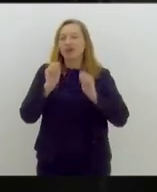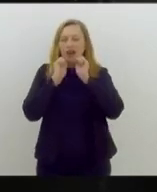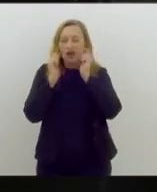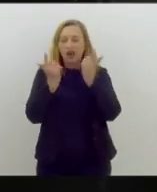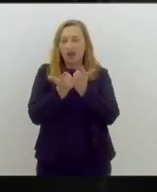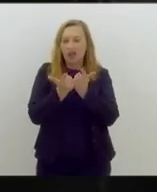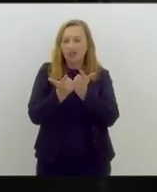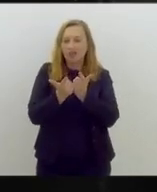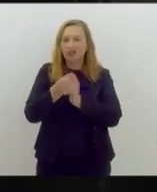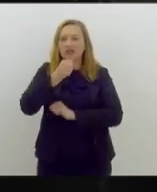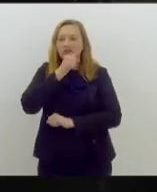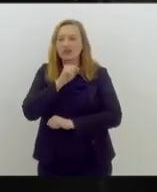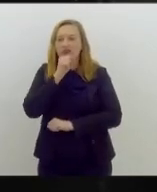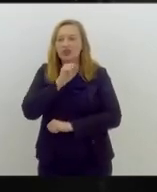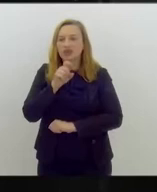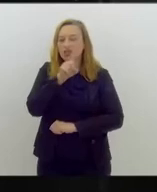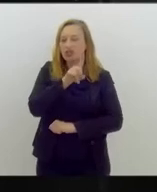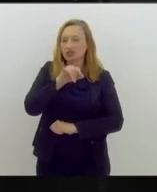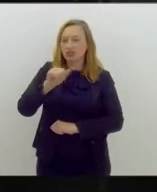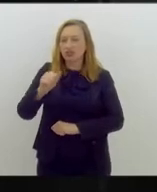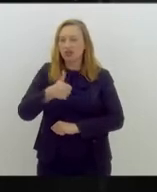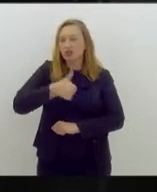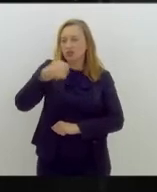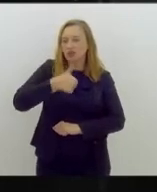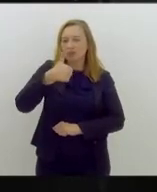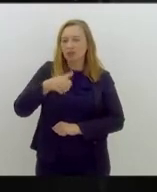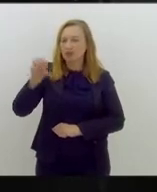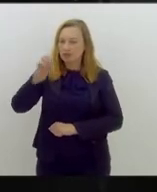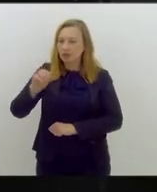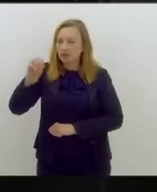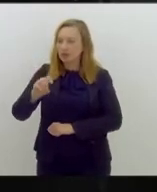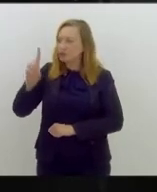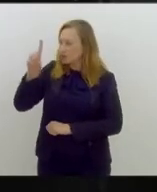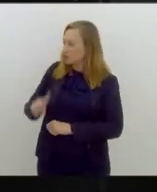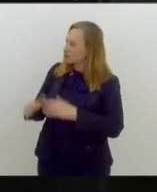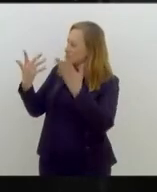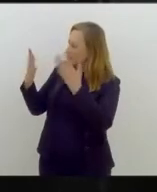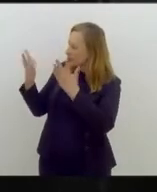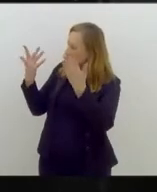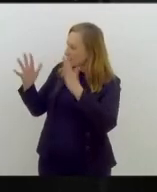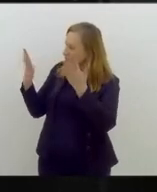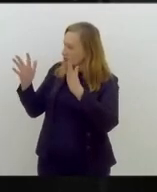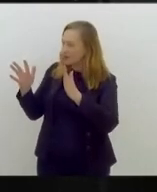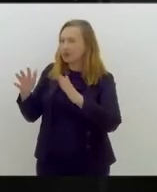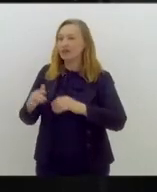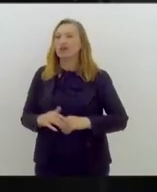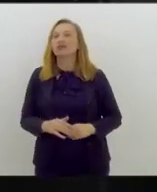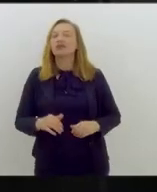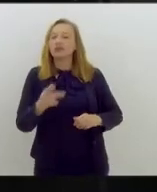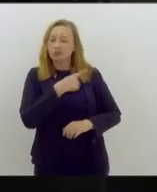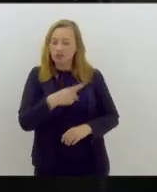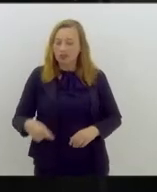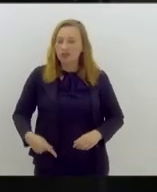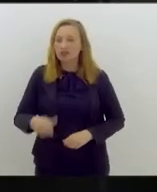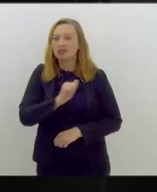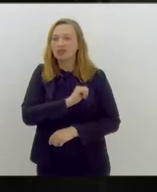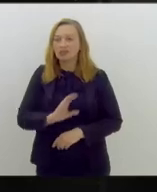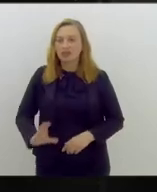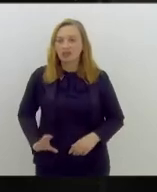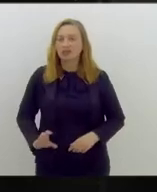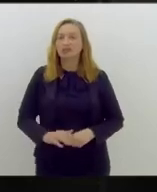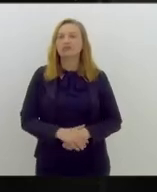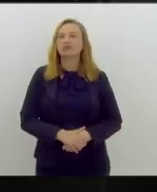através aqui da diretoria geral que era que parabenizar o diretor geral da Assembleia Legislativa e o presidente André celiano